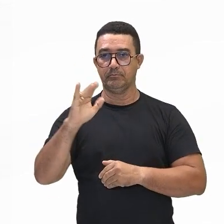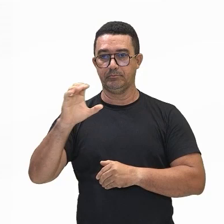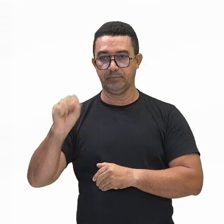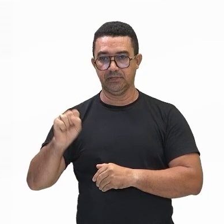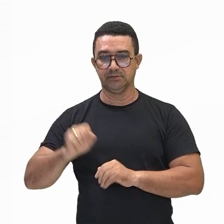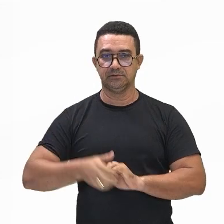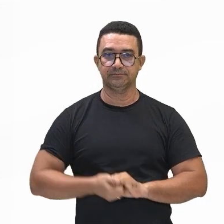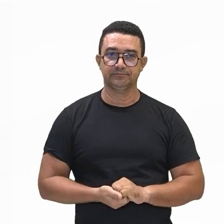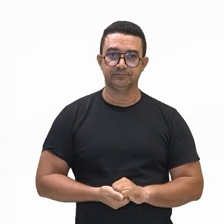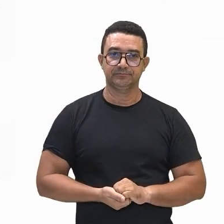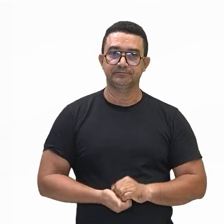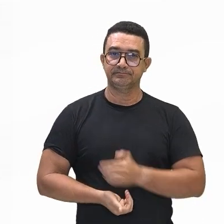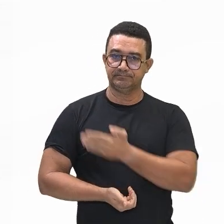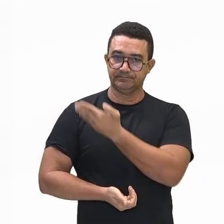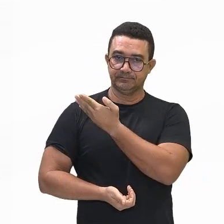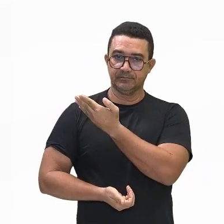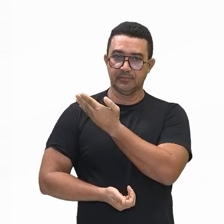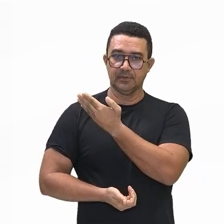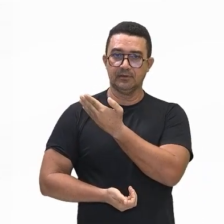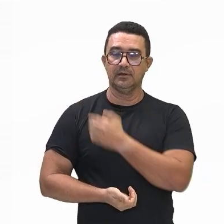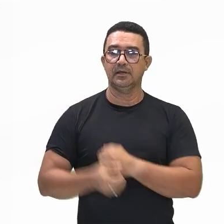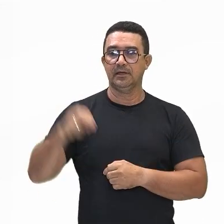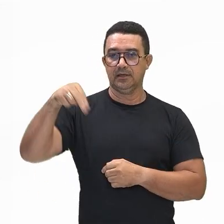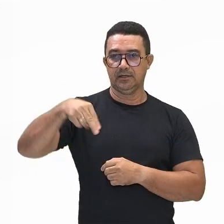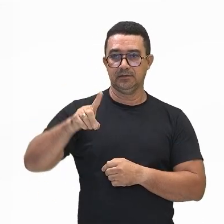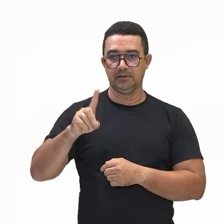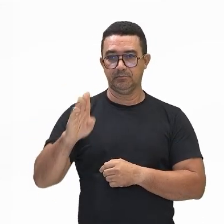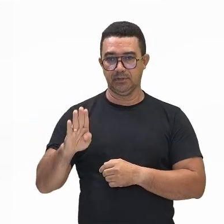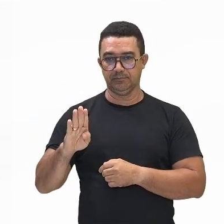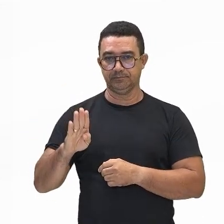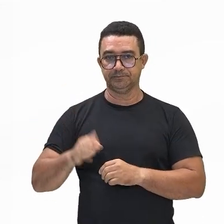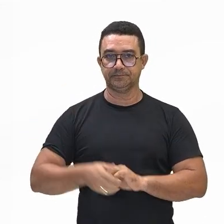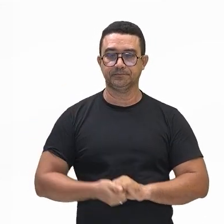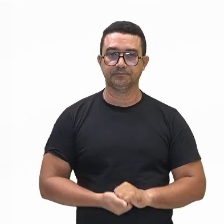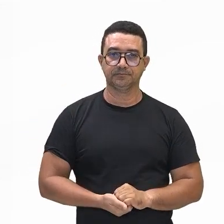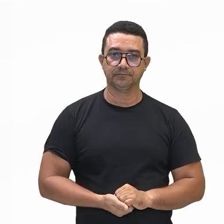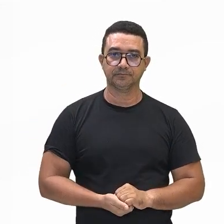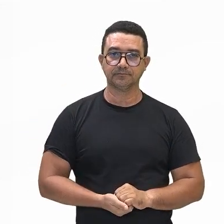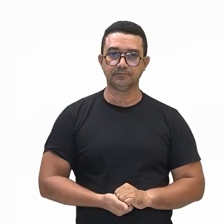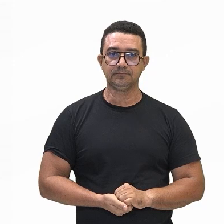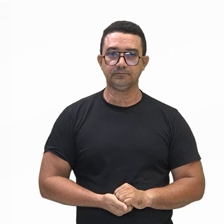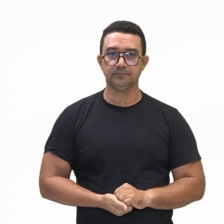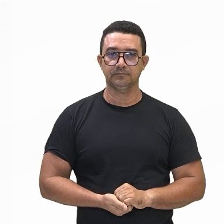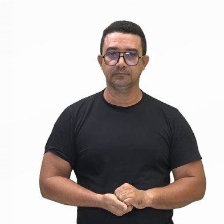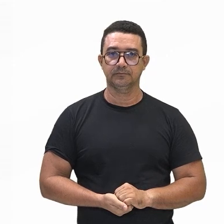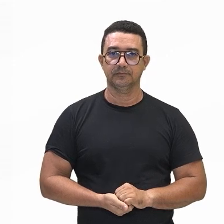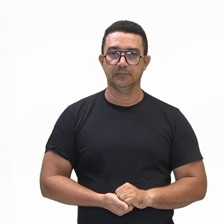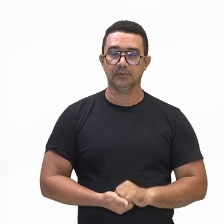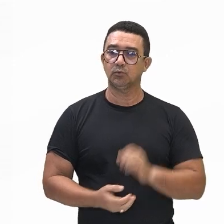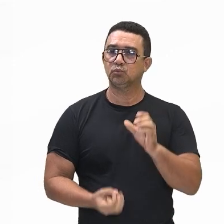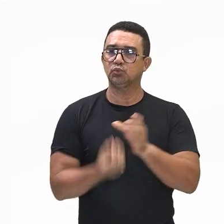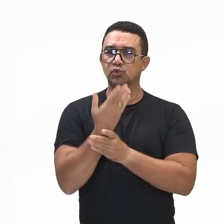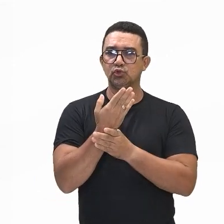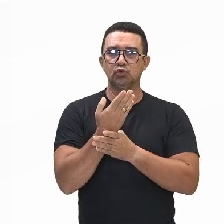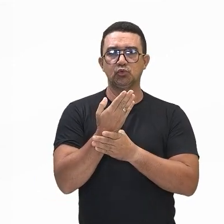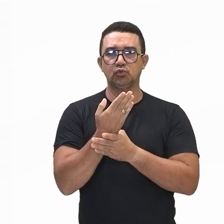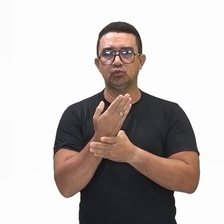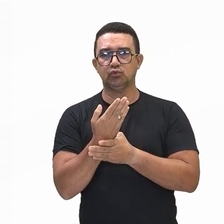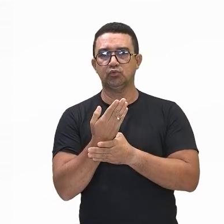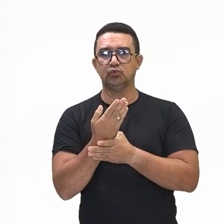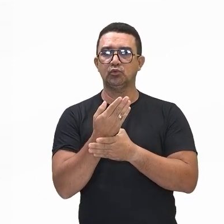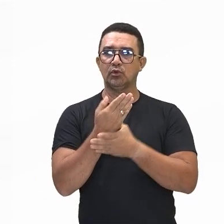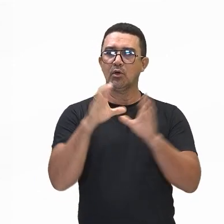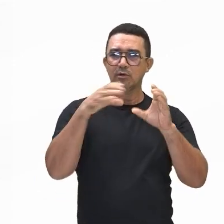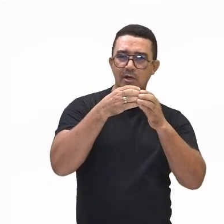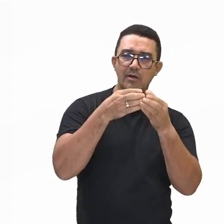só, o NDB, que é o New Development Bank, tá? Surgiu aí durante a cúpula de